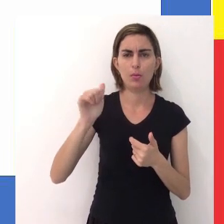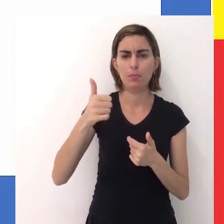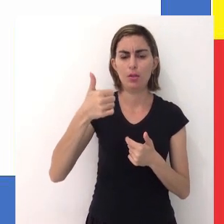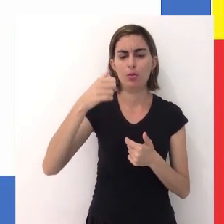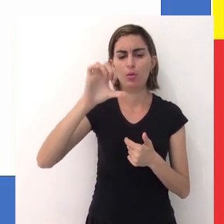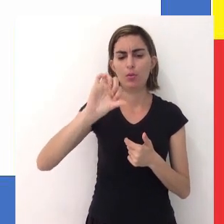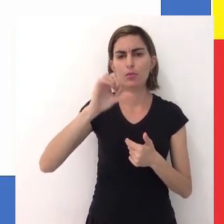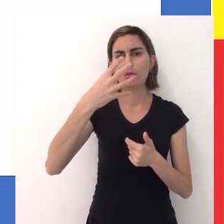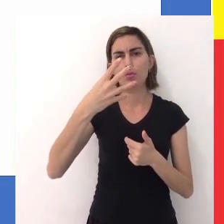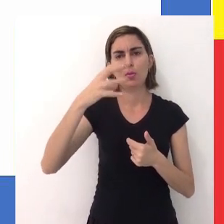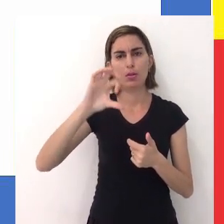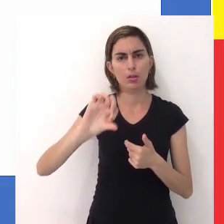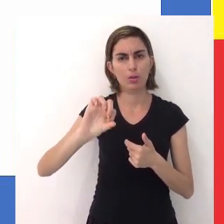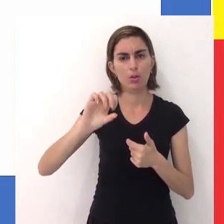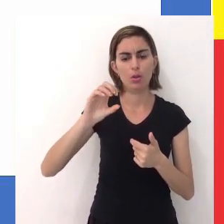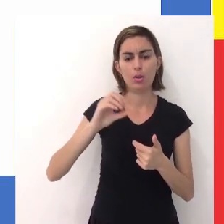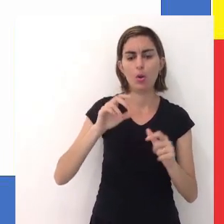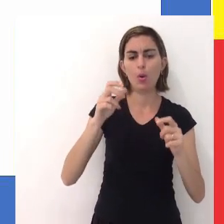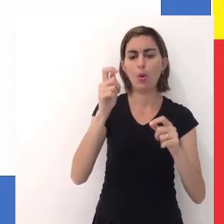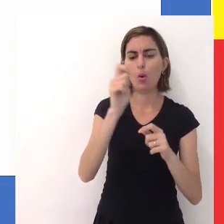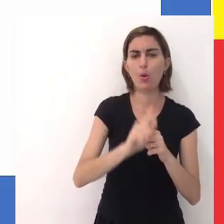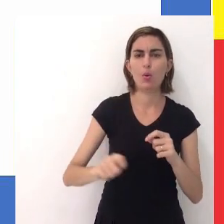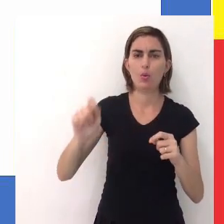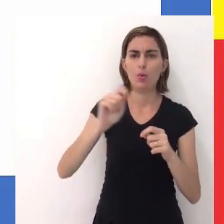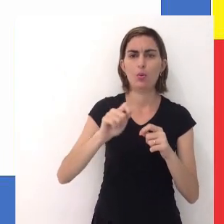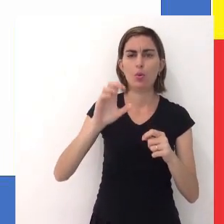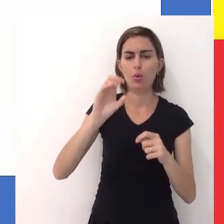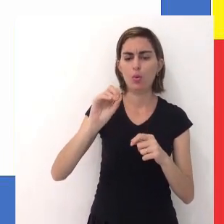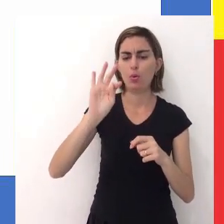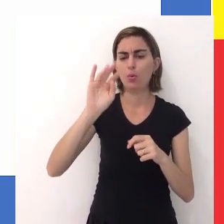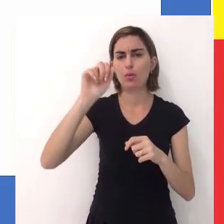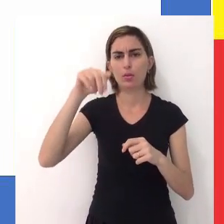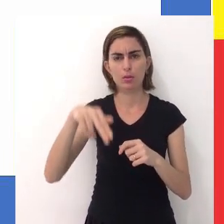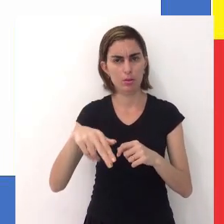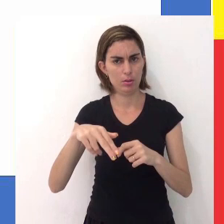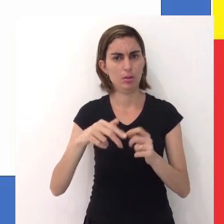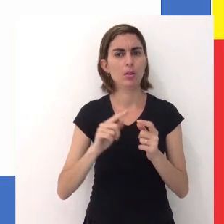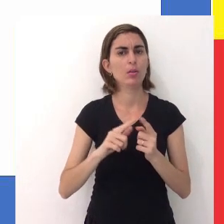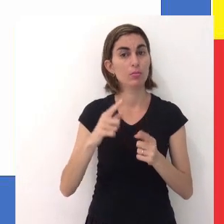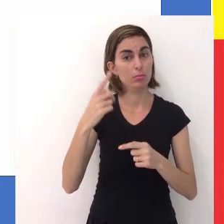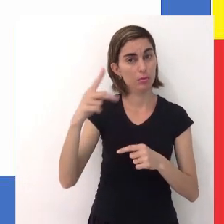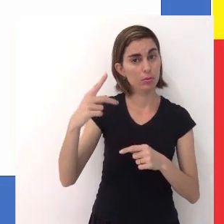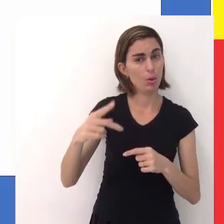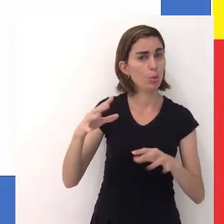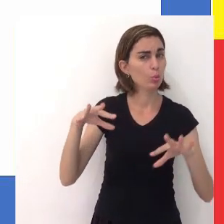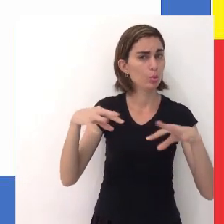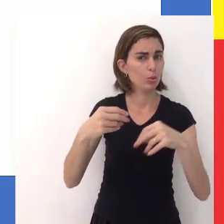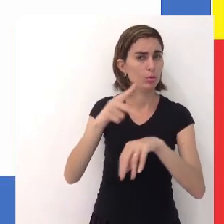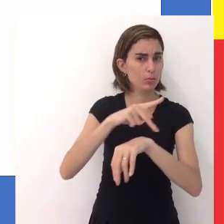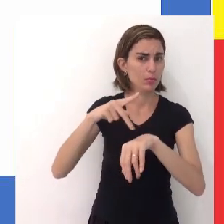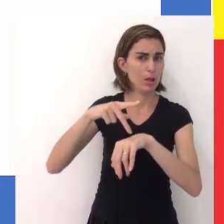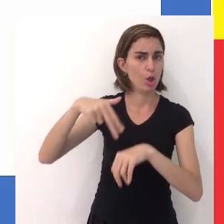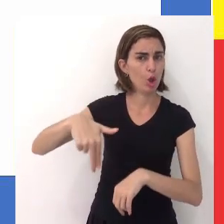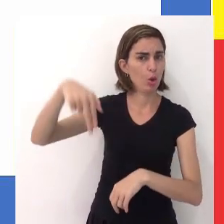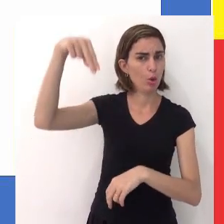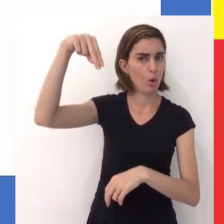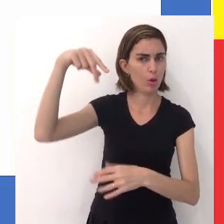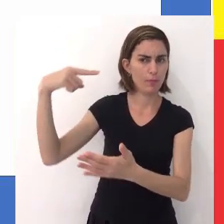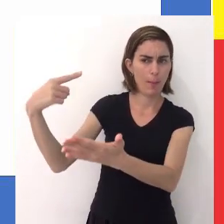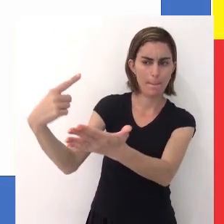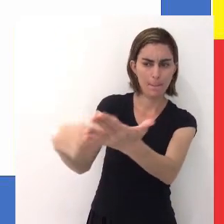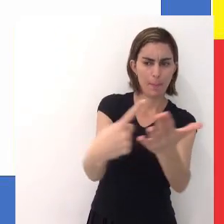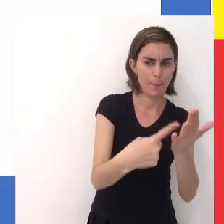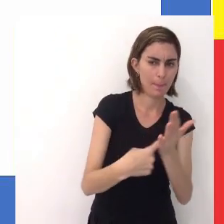foi em 1949, a Organização do Tratado do Atlântico Norte, OTAN. Então, todos os países do Norte agora eles vão